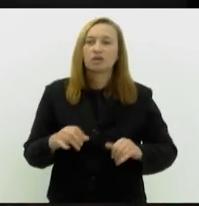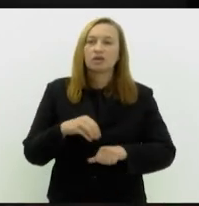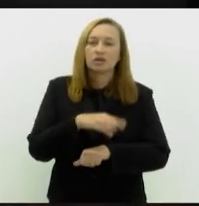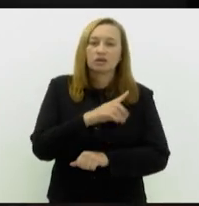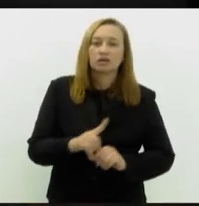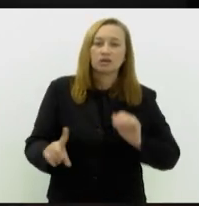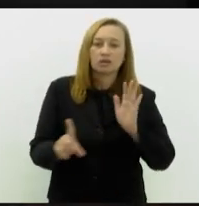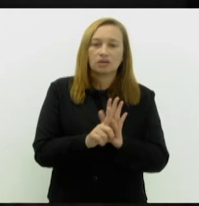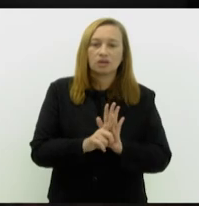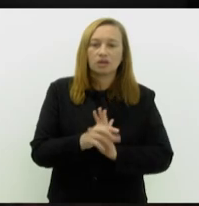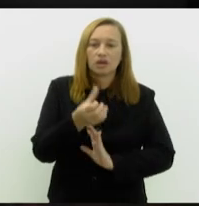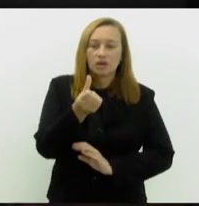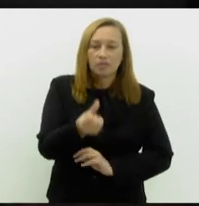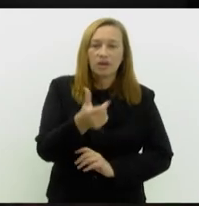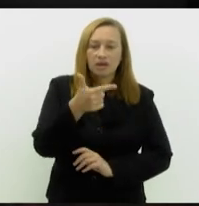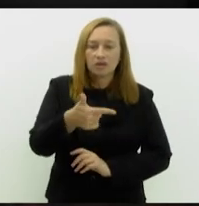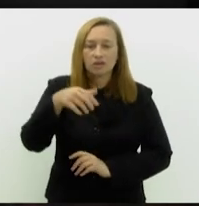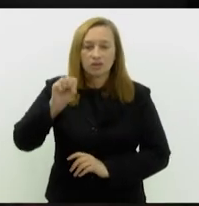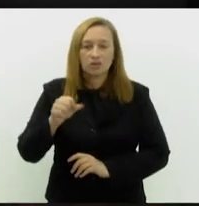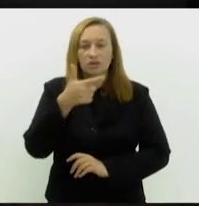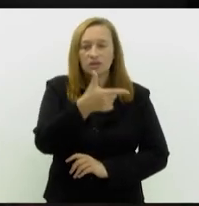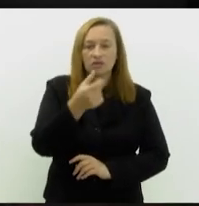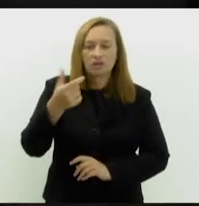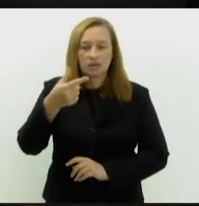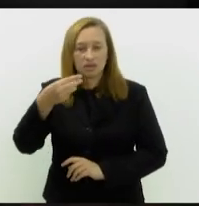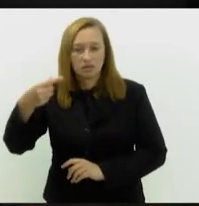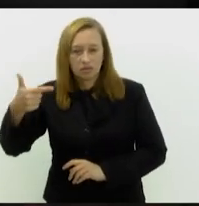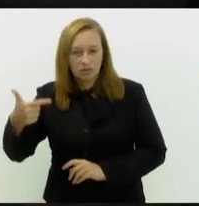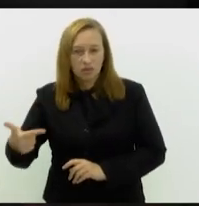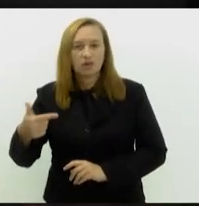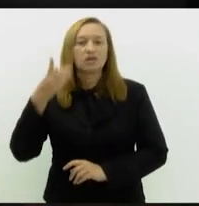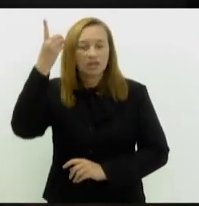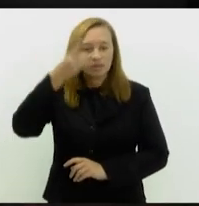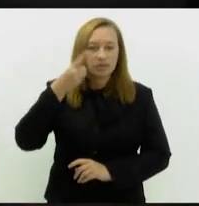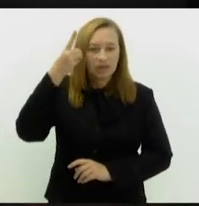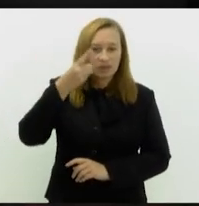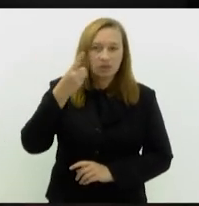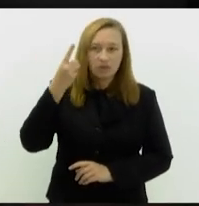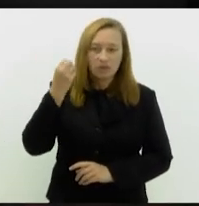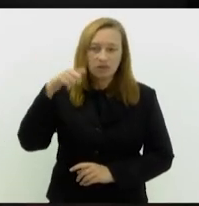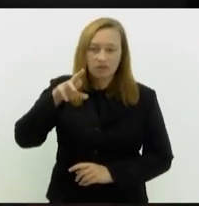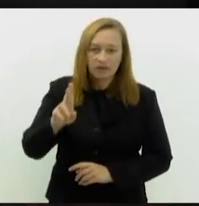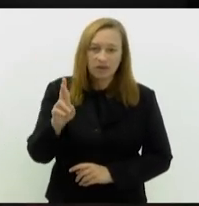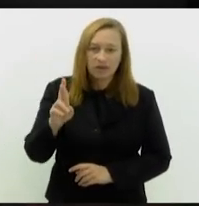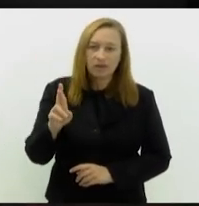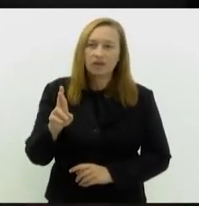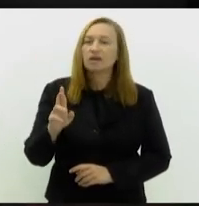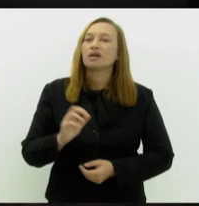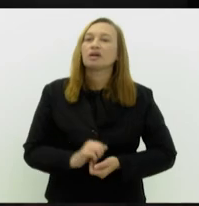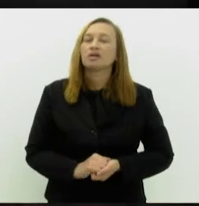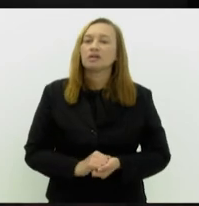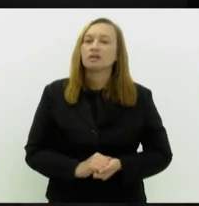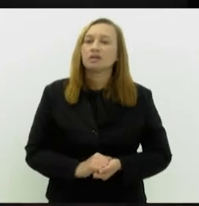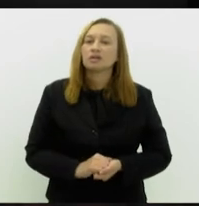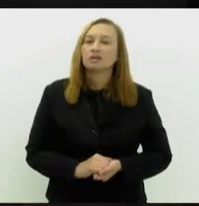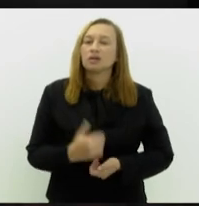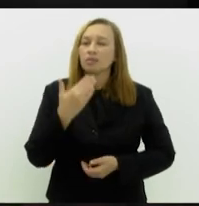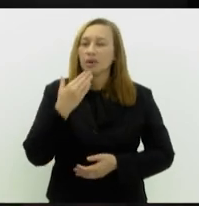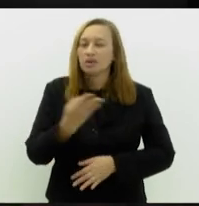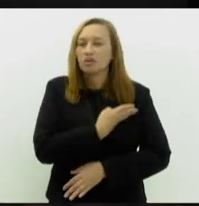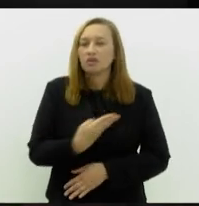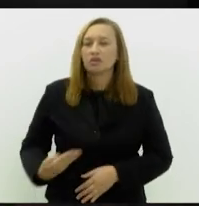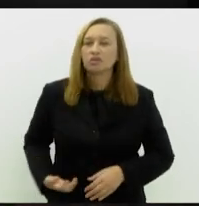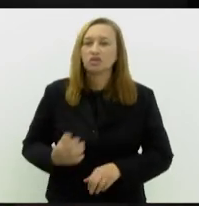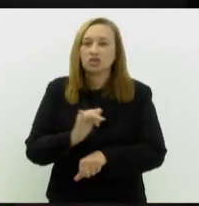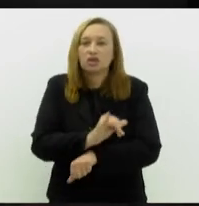no 628 de 22, de autoria do deputado Rosenberg Reis, que solicita ao excelentíssimo